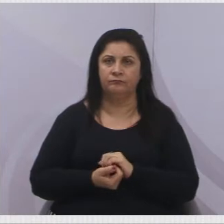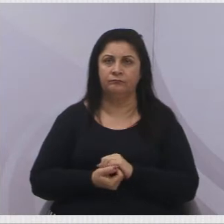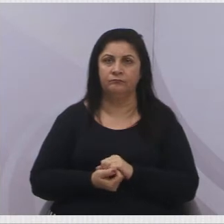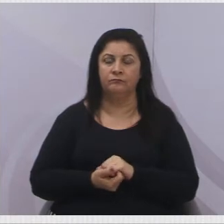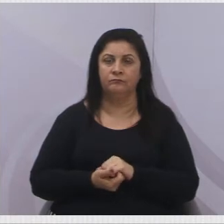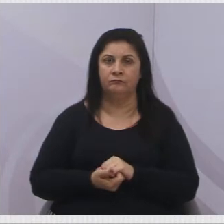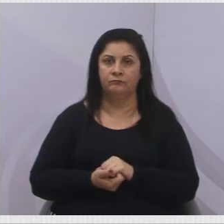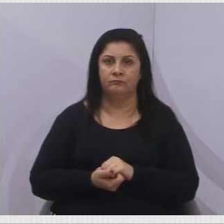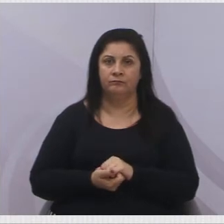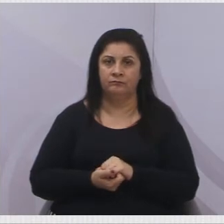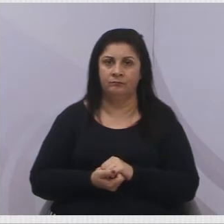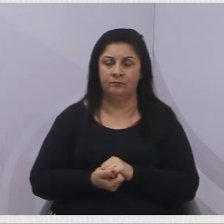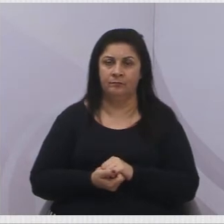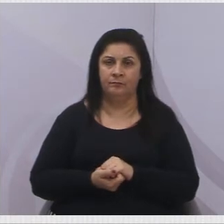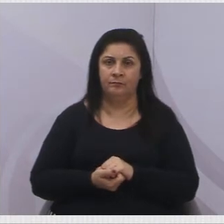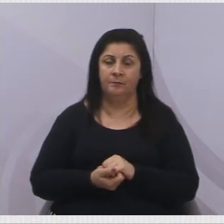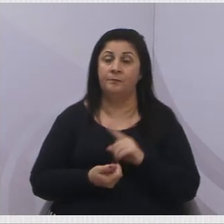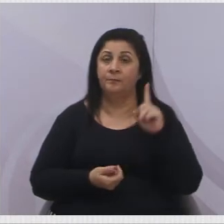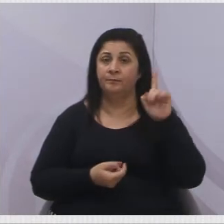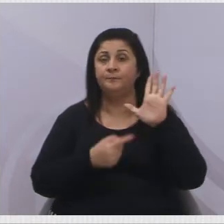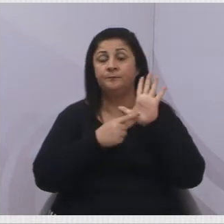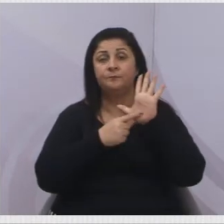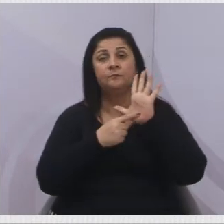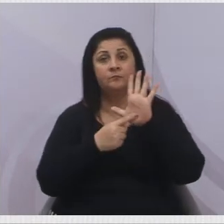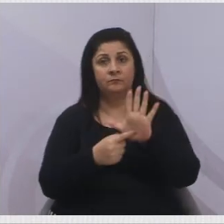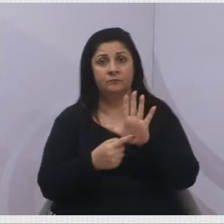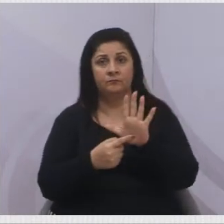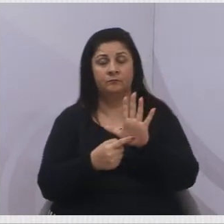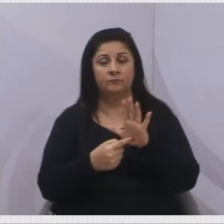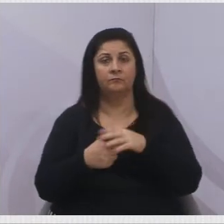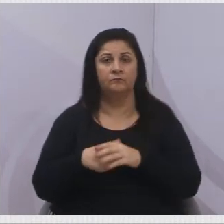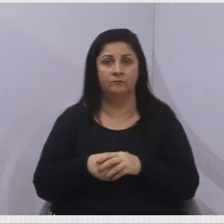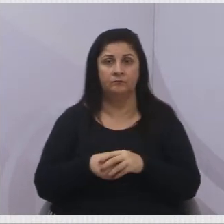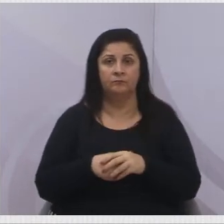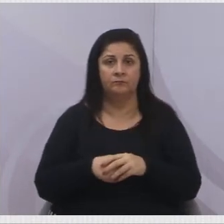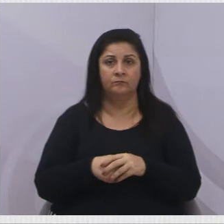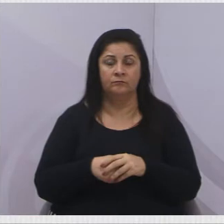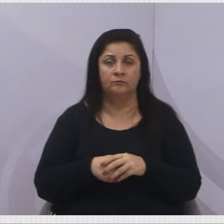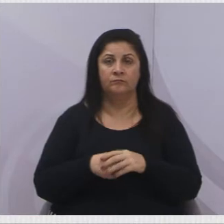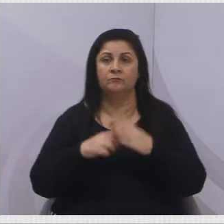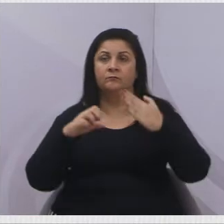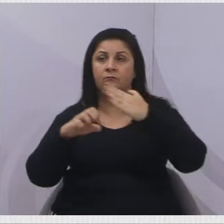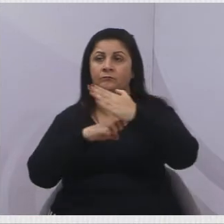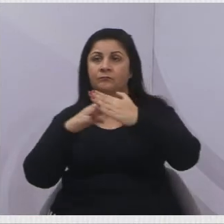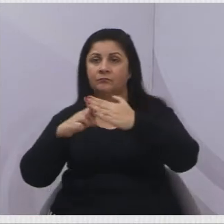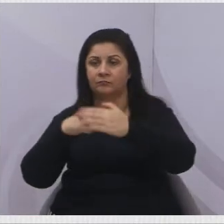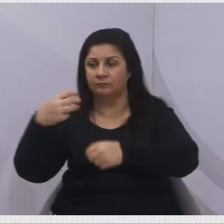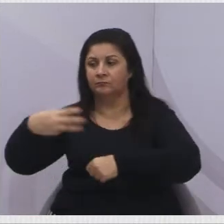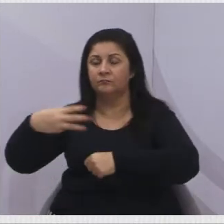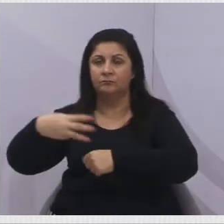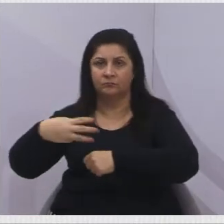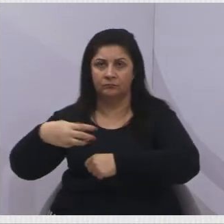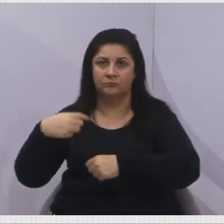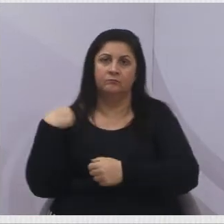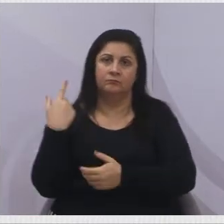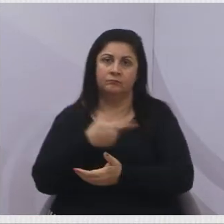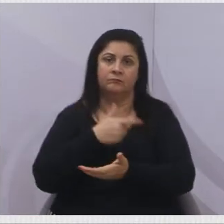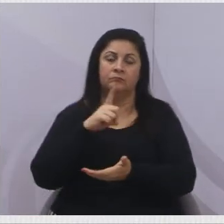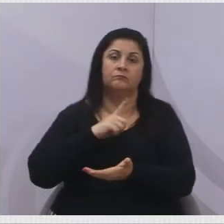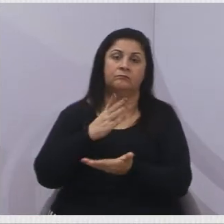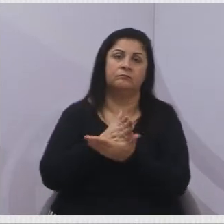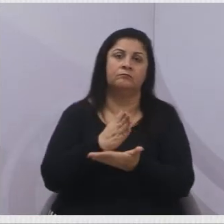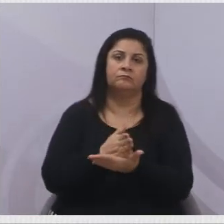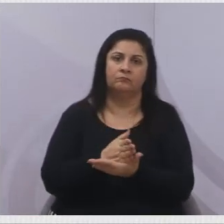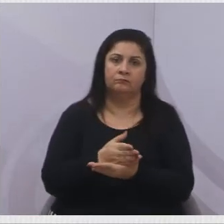95.470.557. Nesse quadro, eu gostaria de dar destaque para os prestadores e conveniados, tá? Que nós